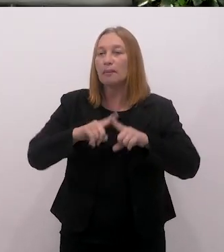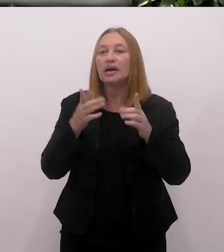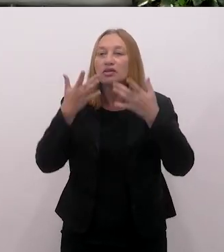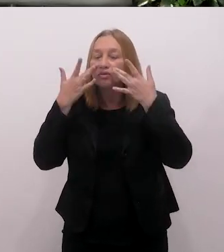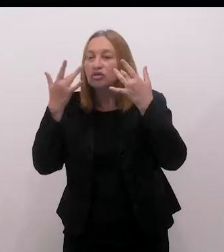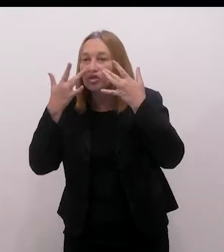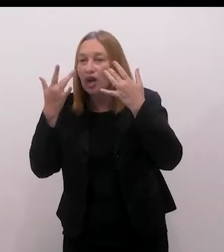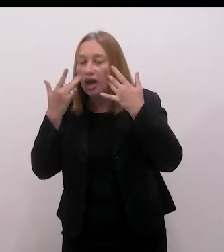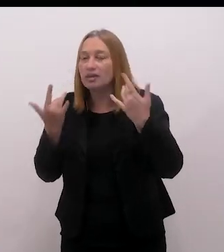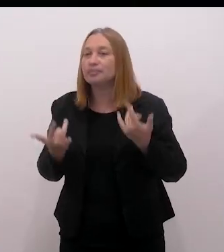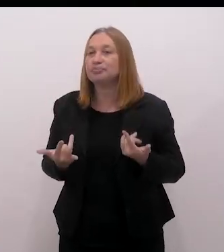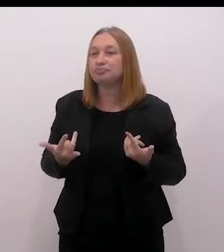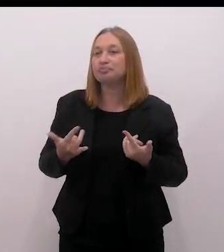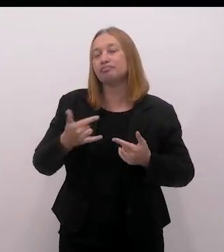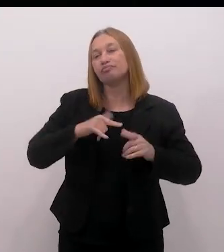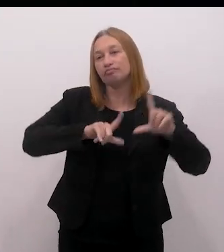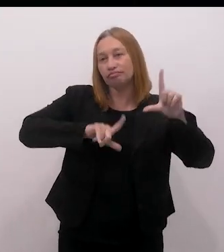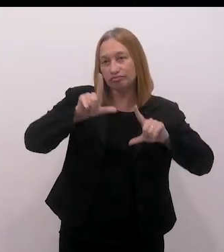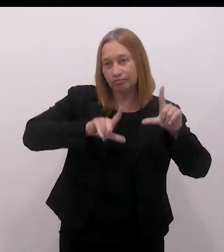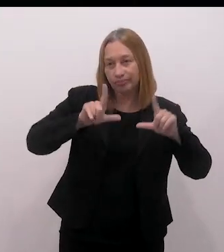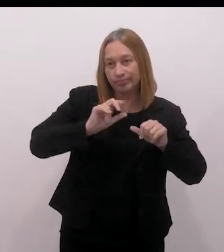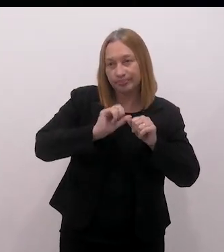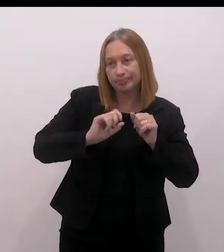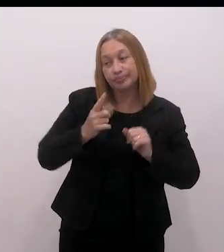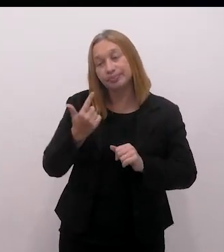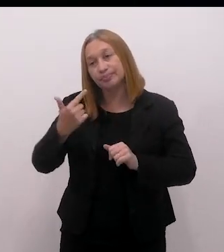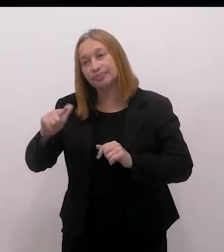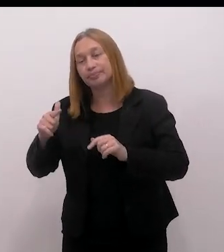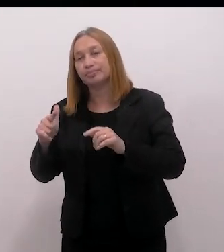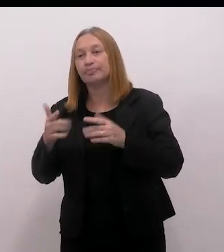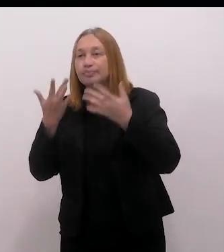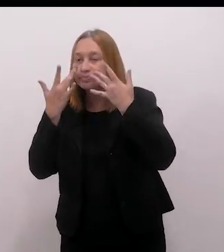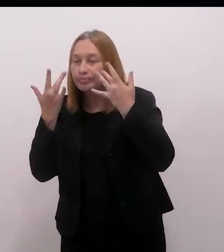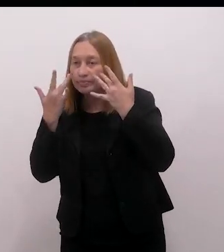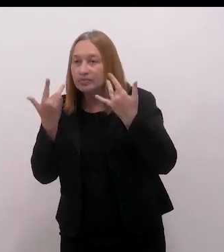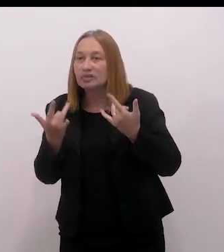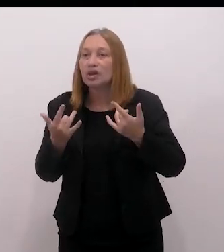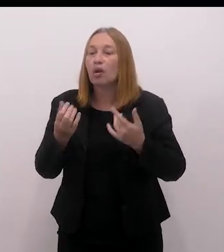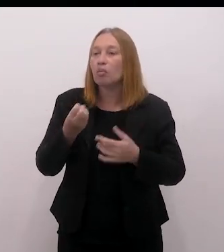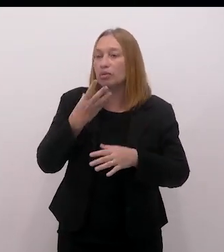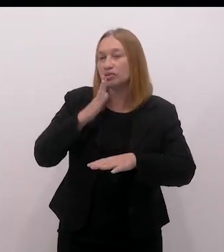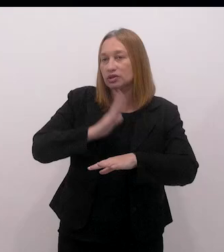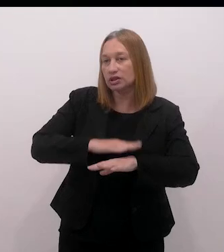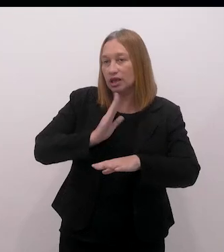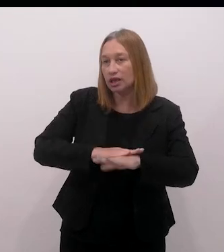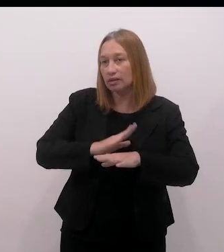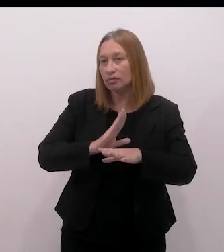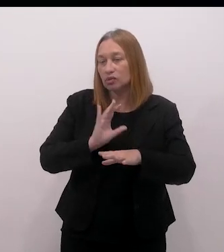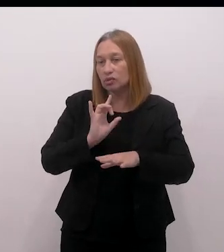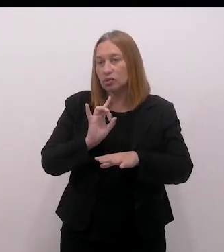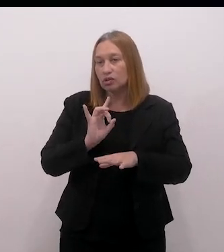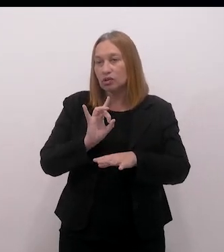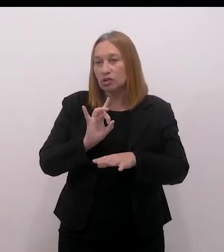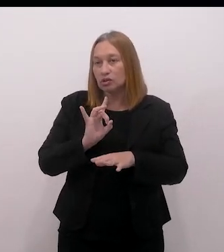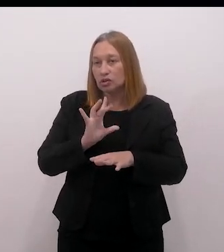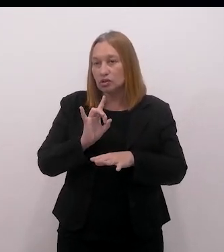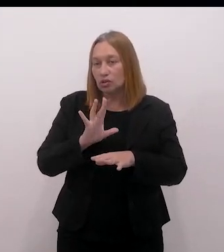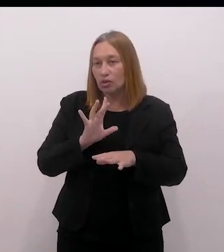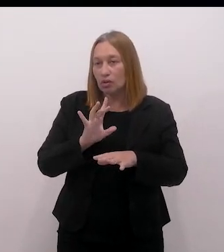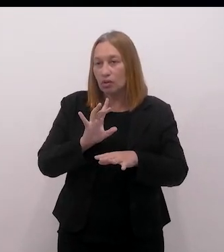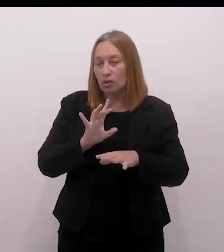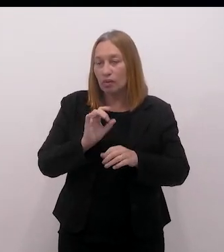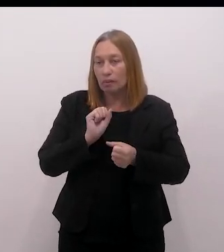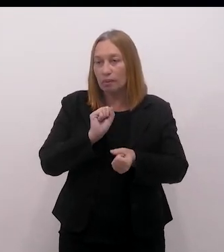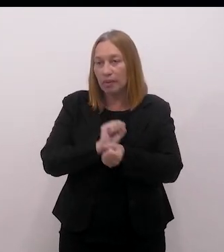o teatro... eu fiz televisão, depois eu fui fazer teatro e fiquei um bom tempo na geladeira na televisão, né? Sem